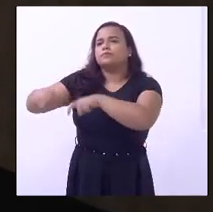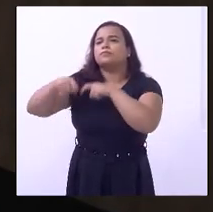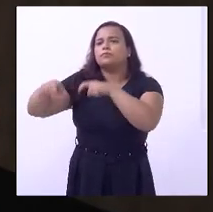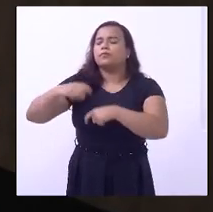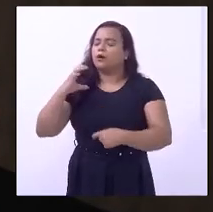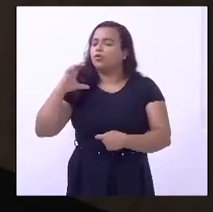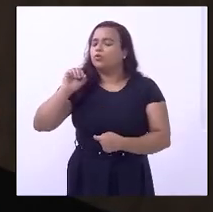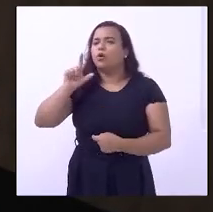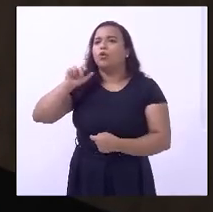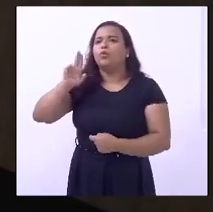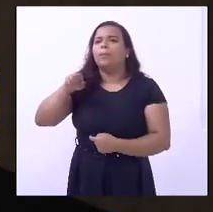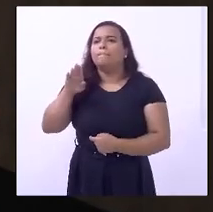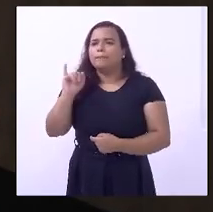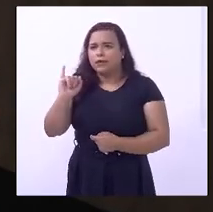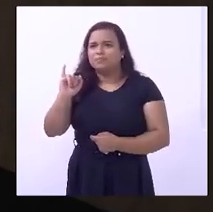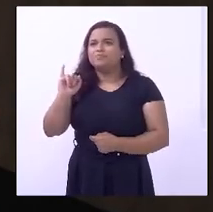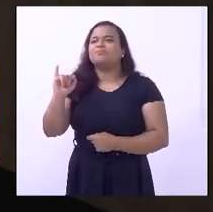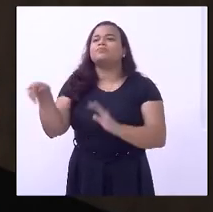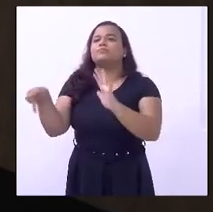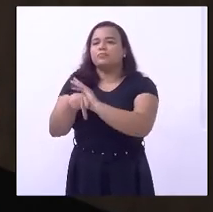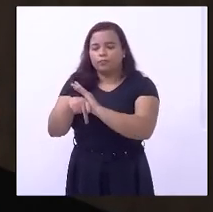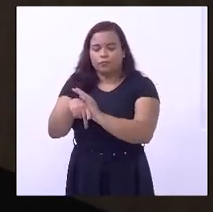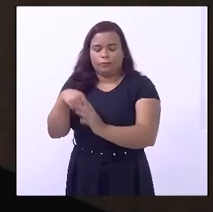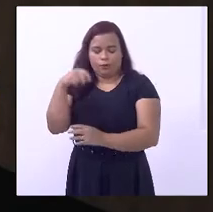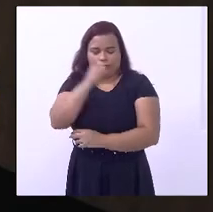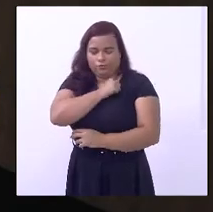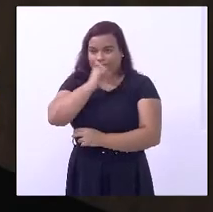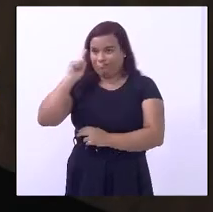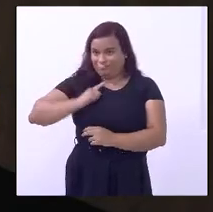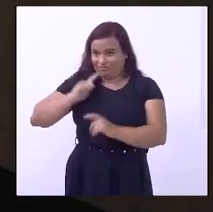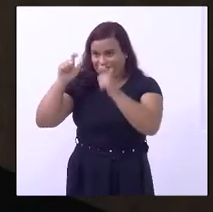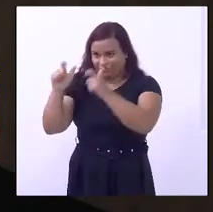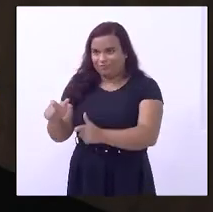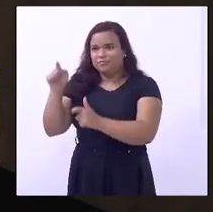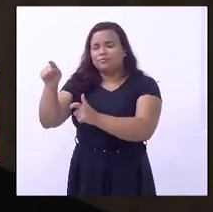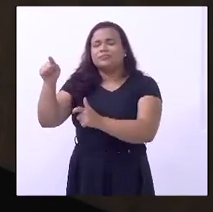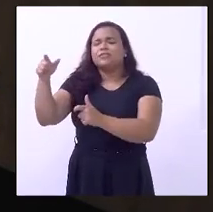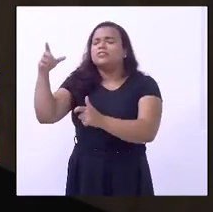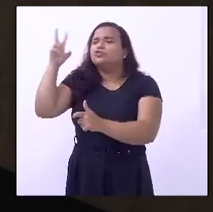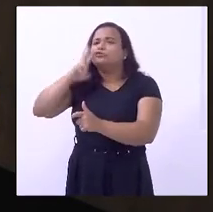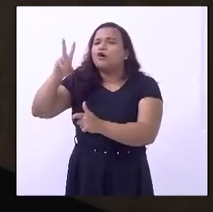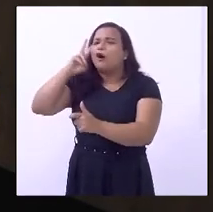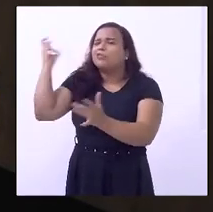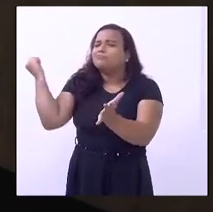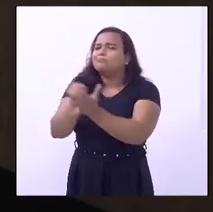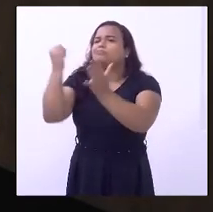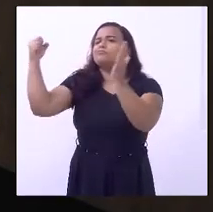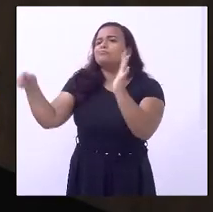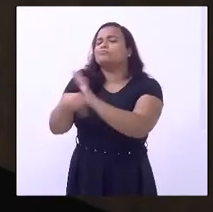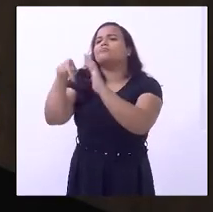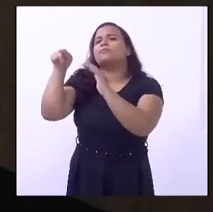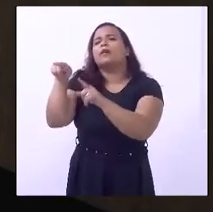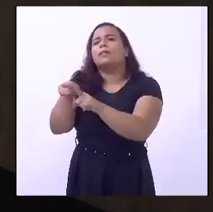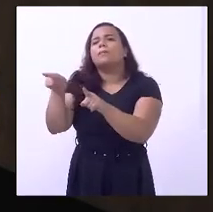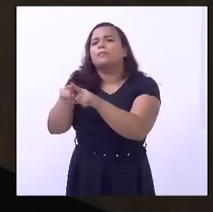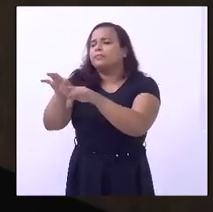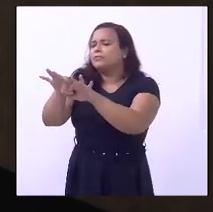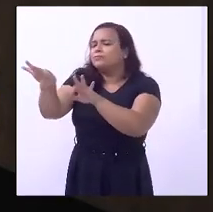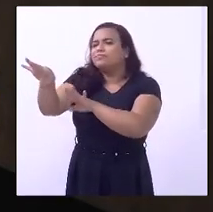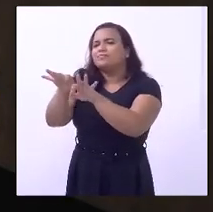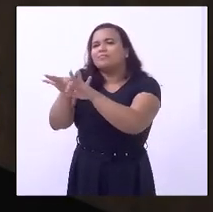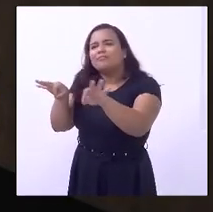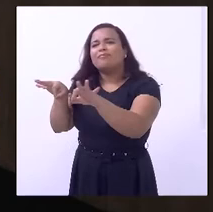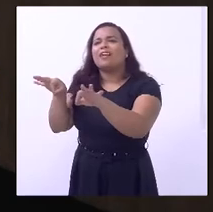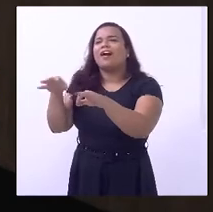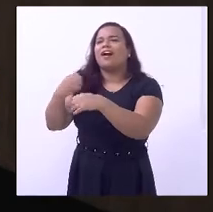Gonçalo, marco histórico e arquitetônico, como Parque Estadual da Fazenda. Fazenda Columbi é um